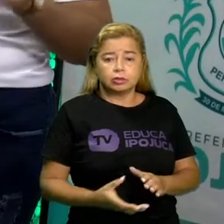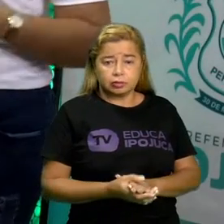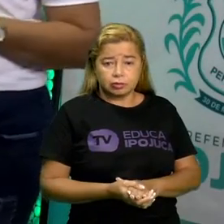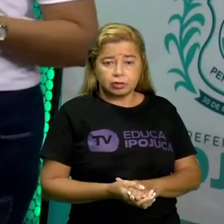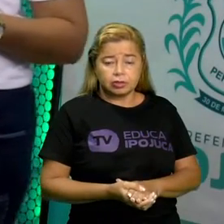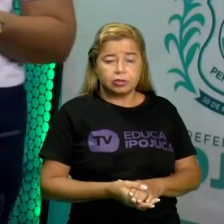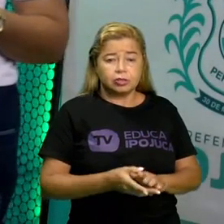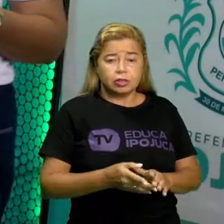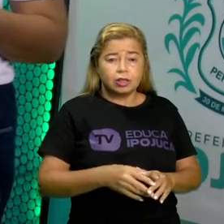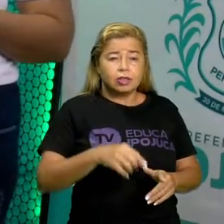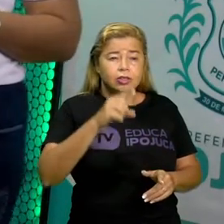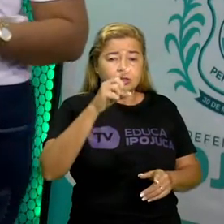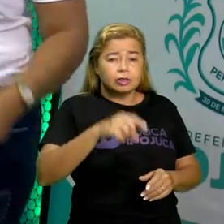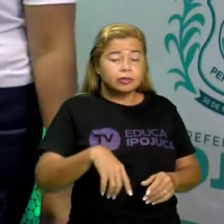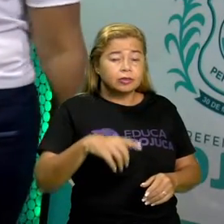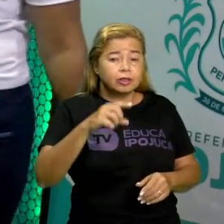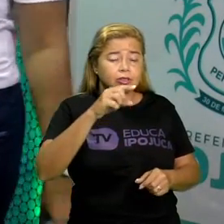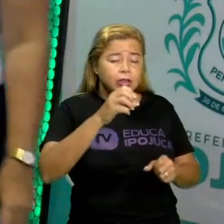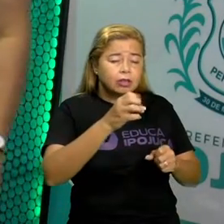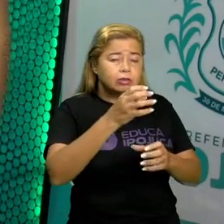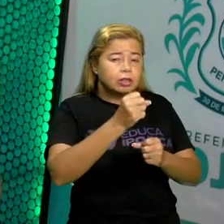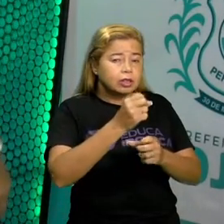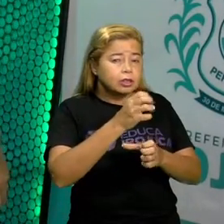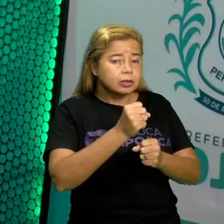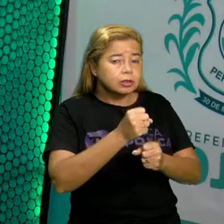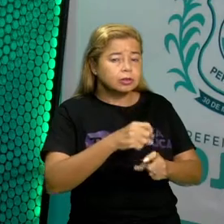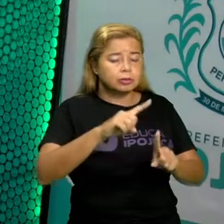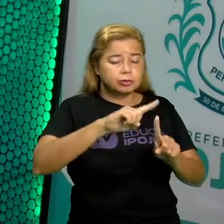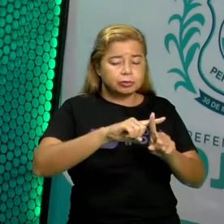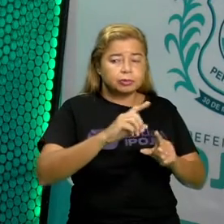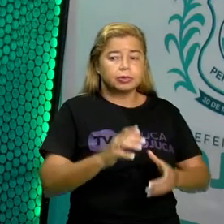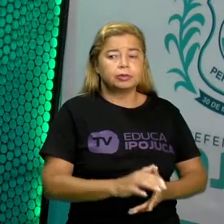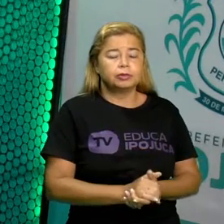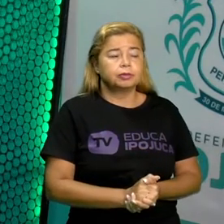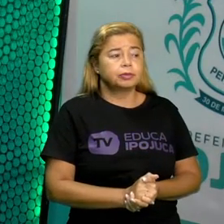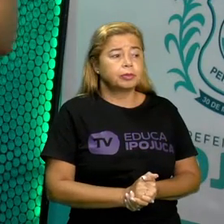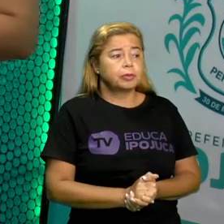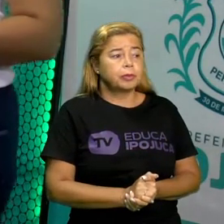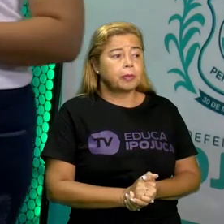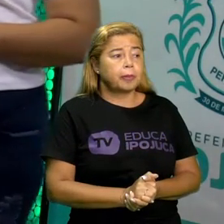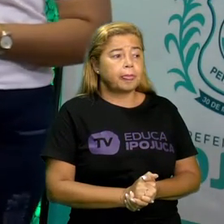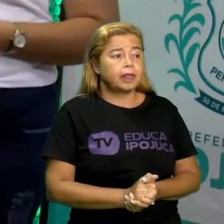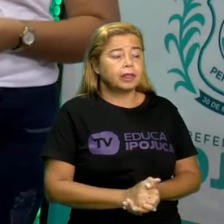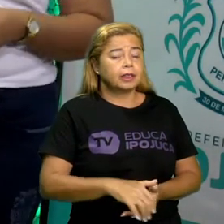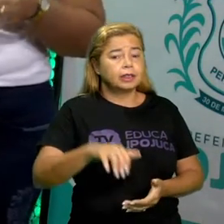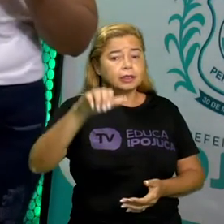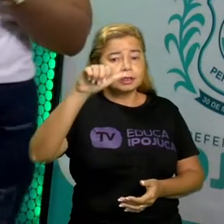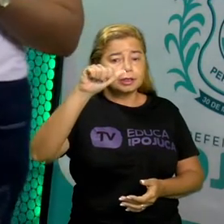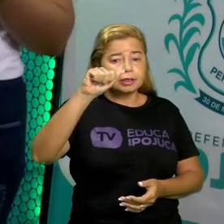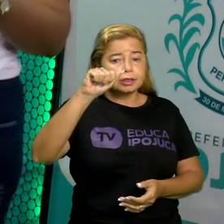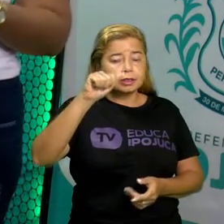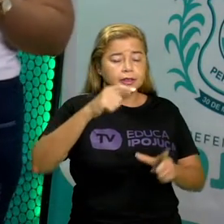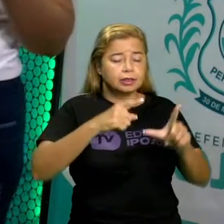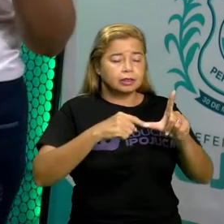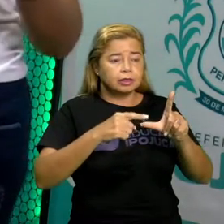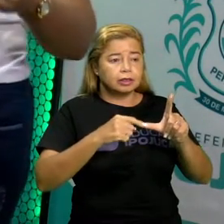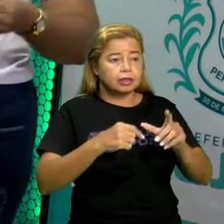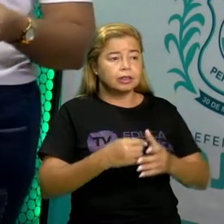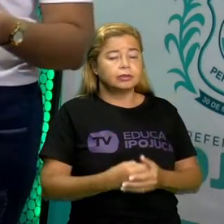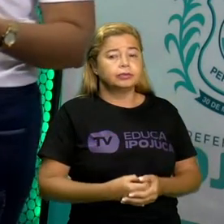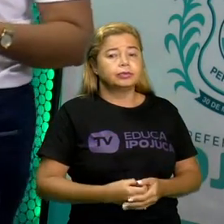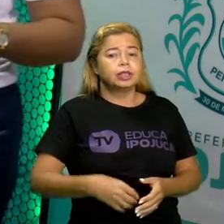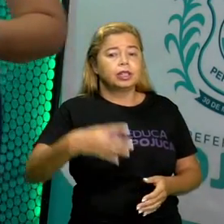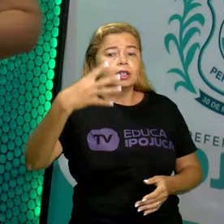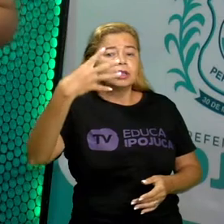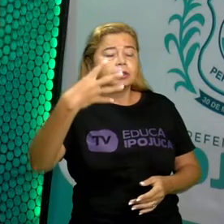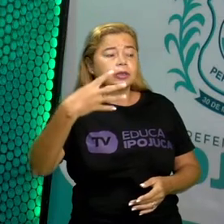continha bem legal que a gente aprende lá na escola é um aquele que na letra A gente tem assim 45